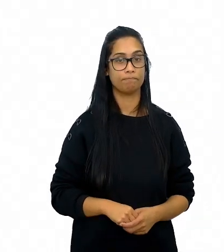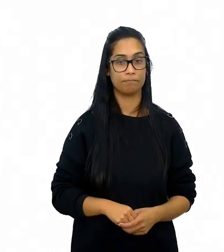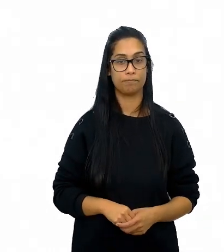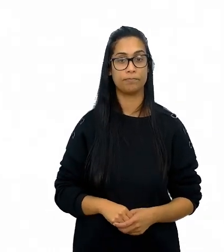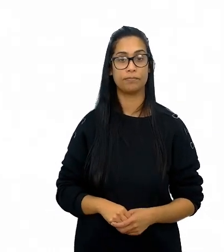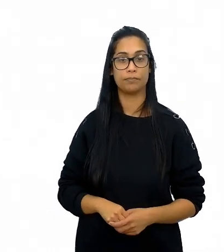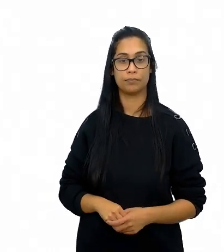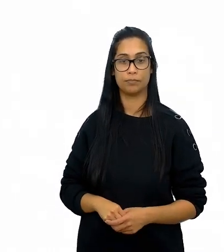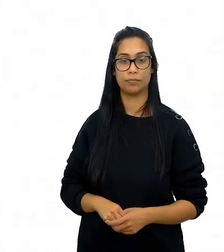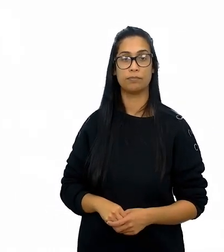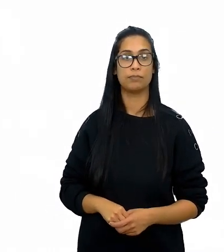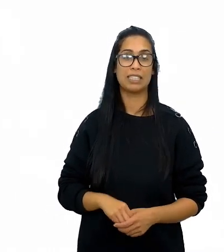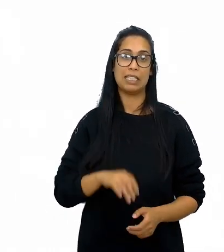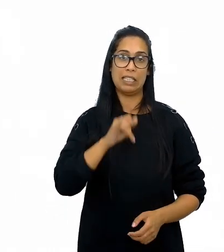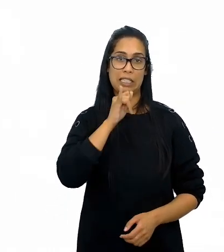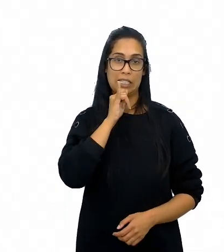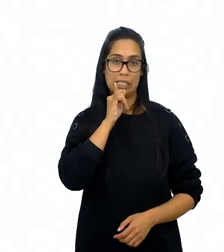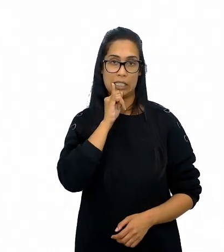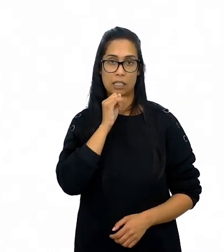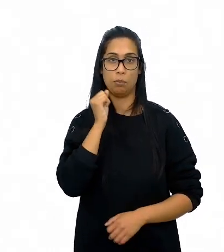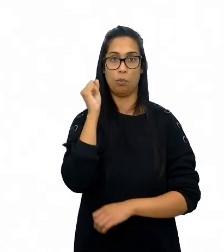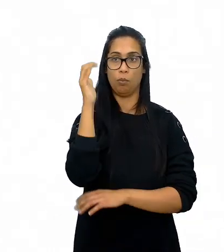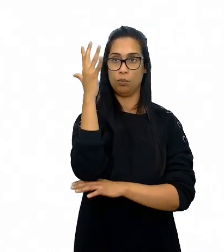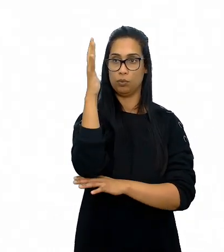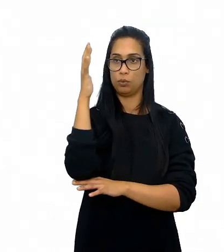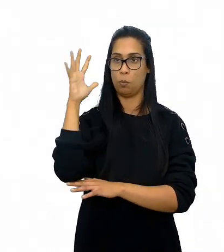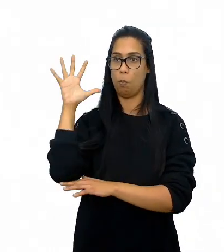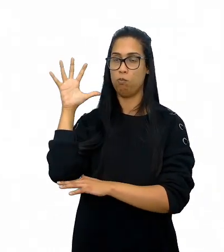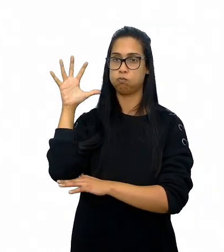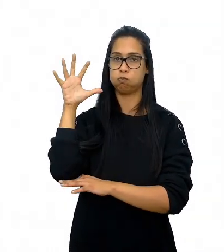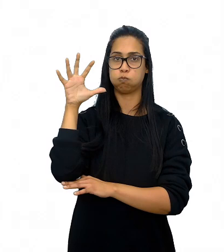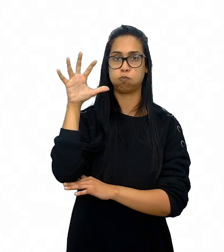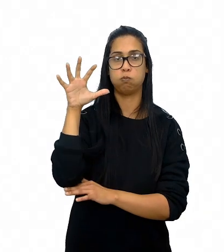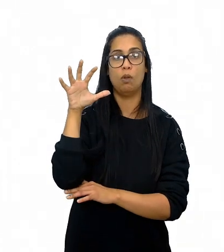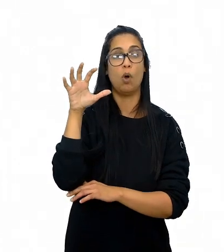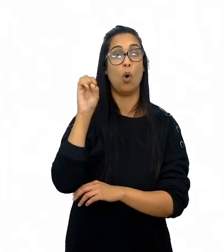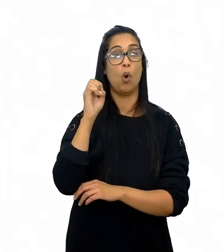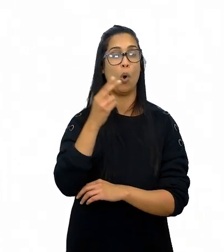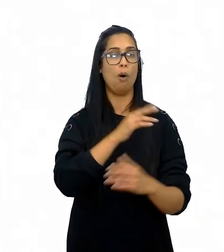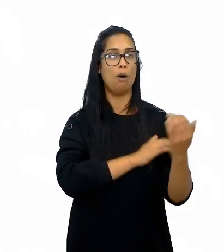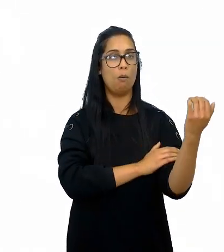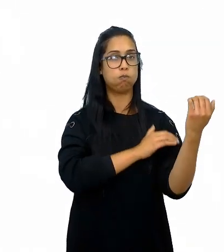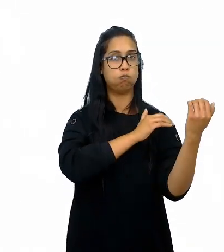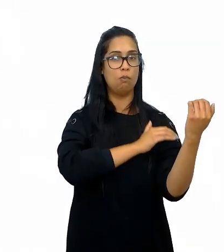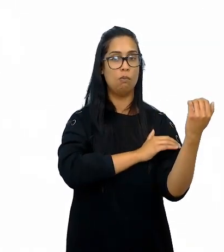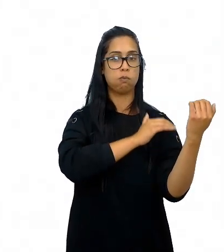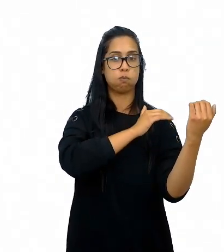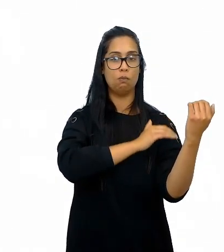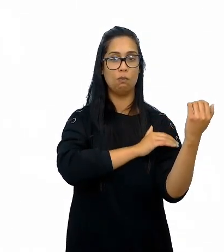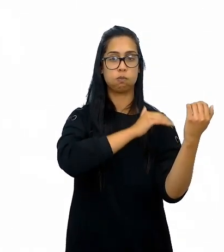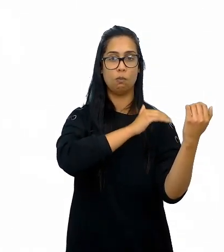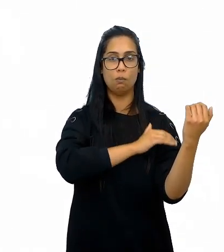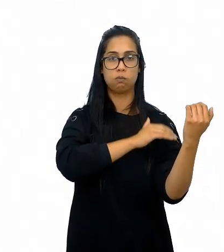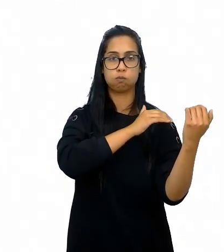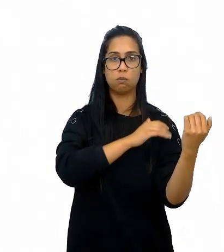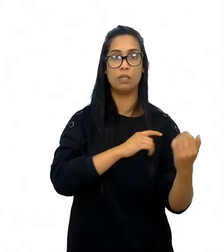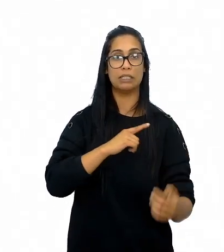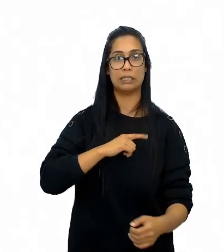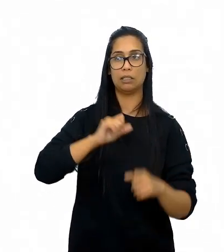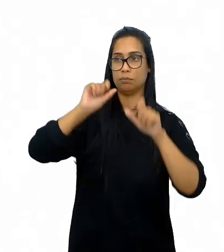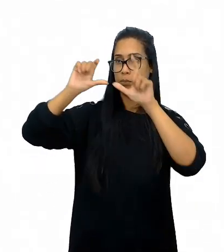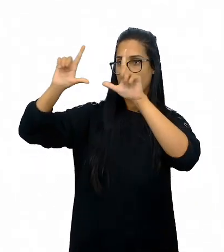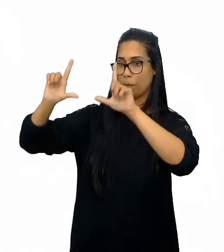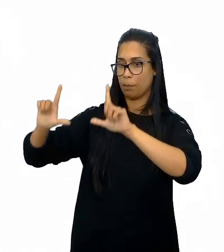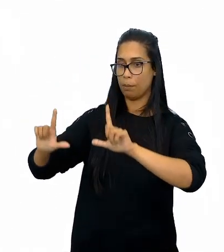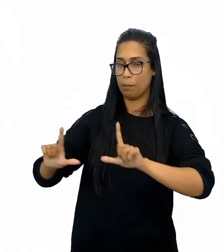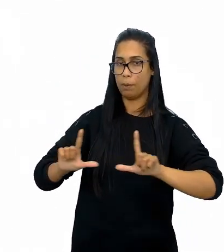pressão arterial, tá bem? Então, aí vocês podem perceber, né, que a gente tem algumas imagens, a gente